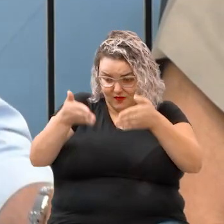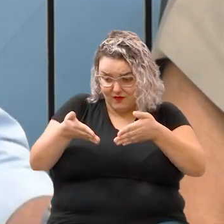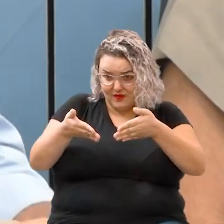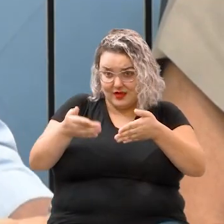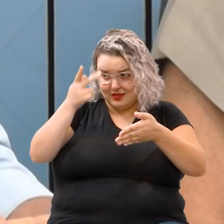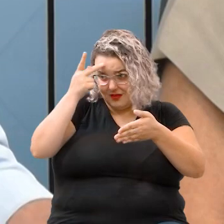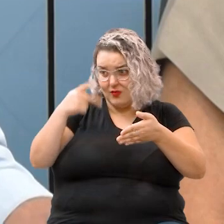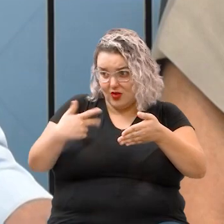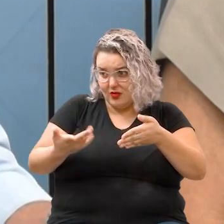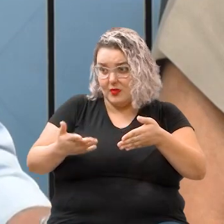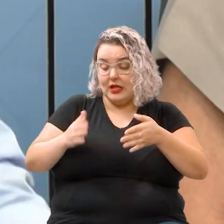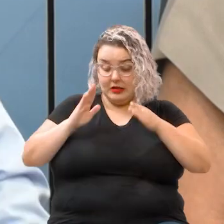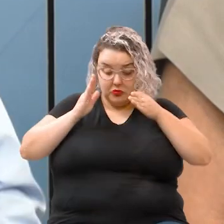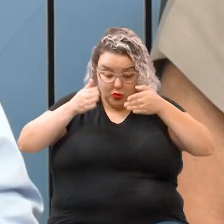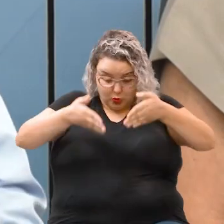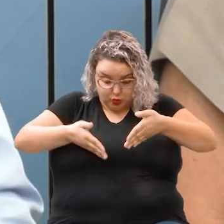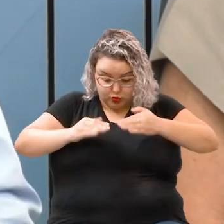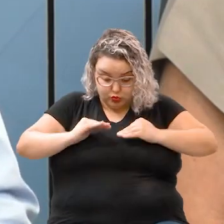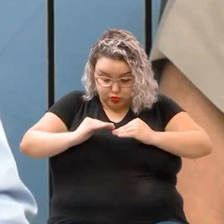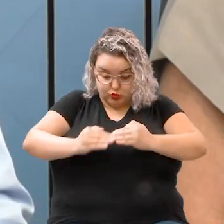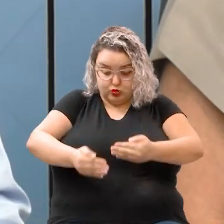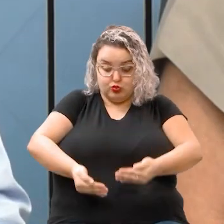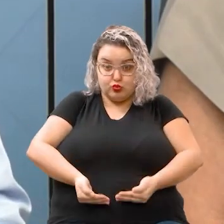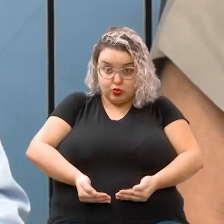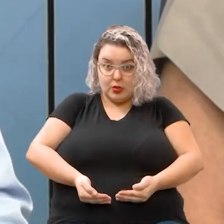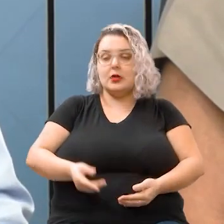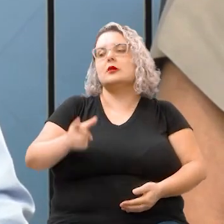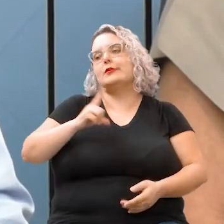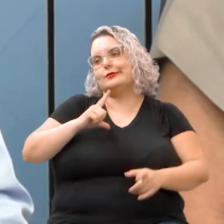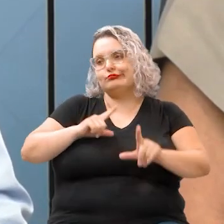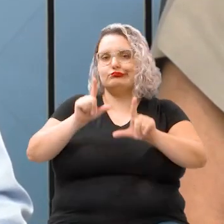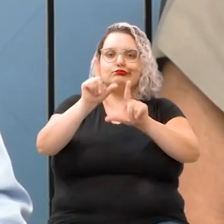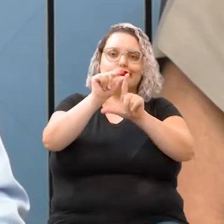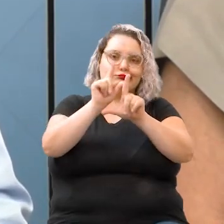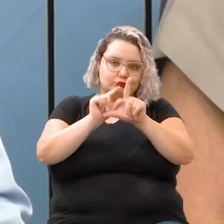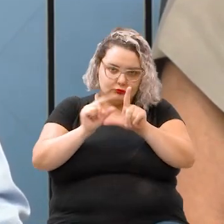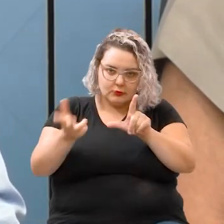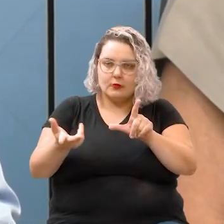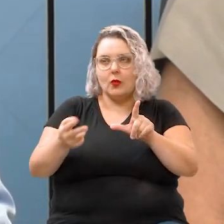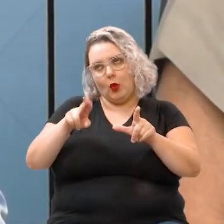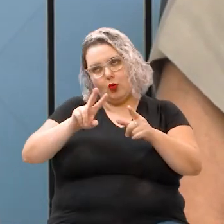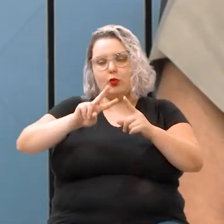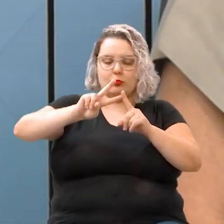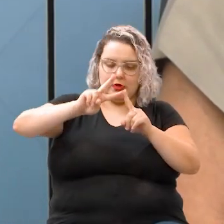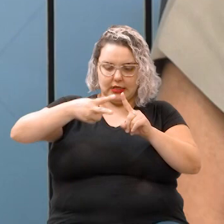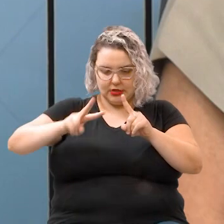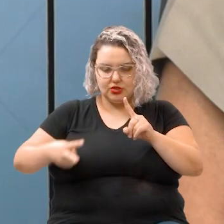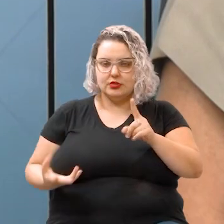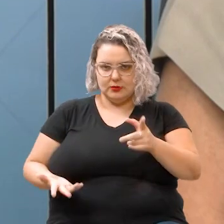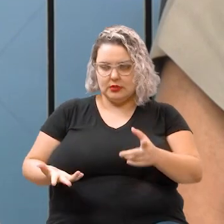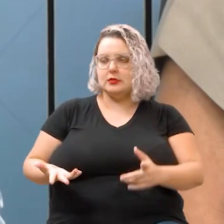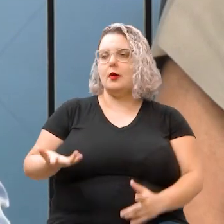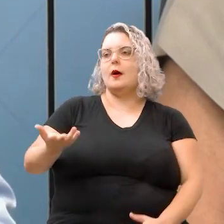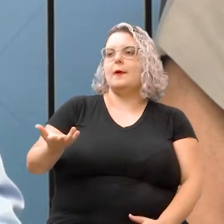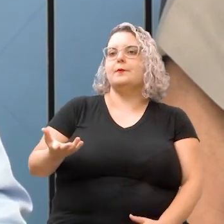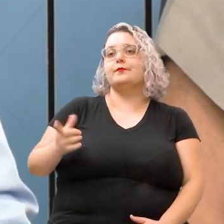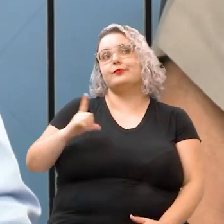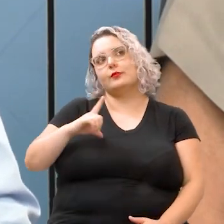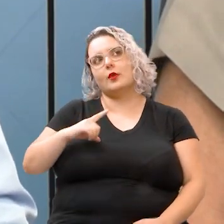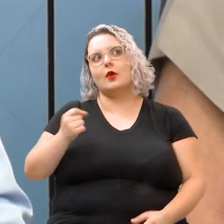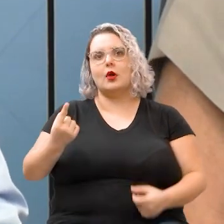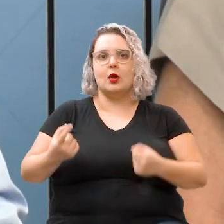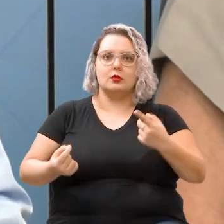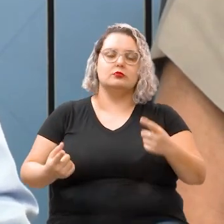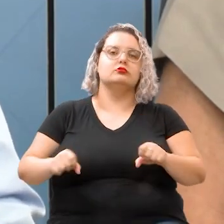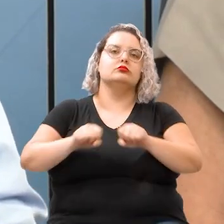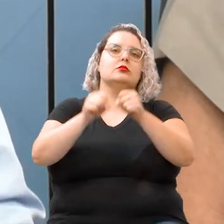mais preocupada com o neném. Então existe também paradigmas, existe aí algumas coisas que nós temos que